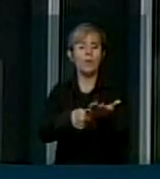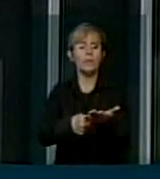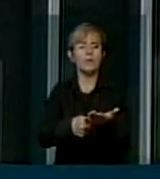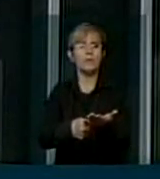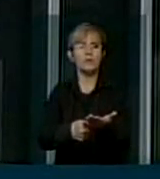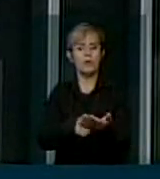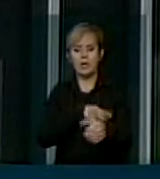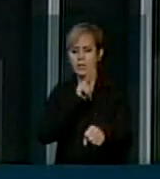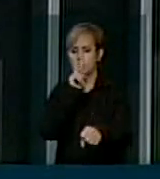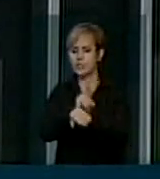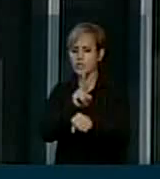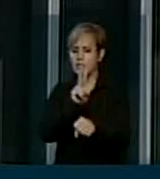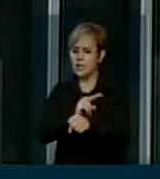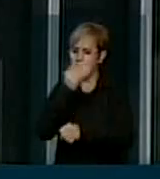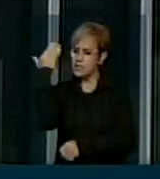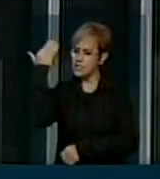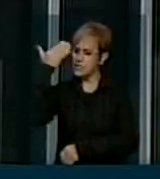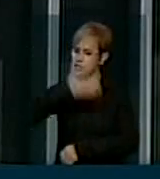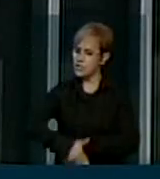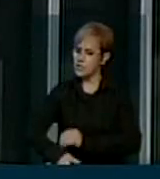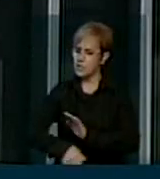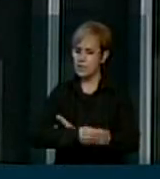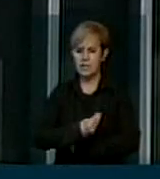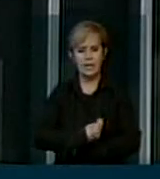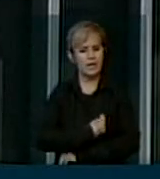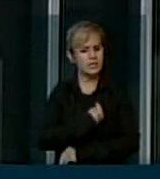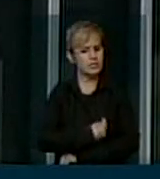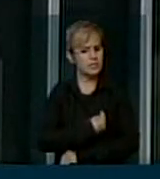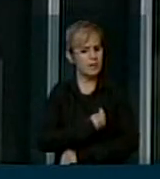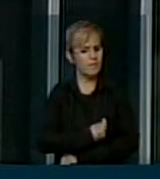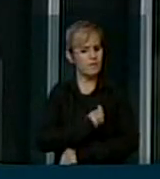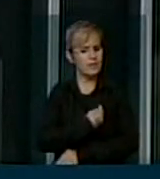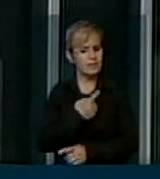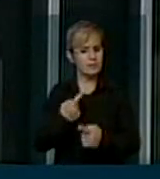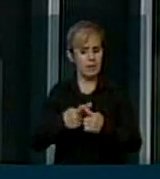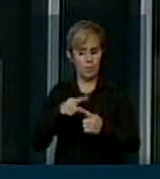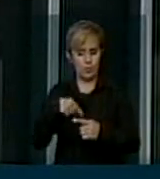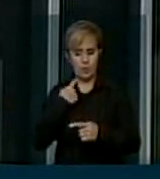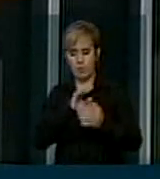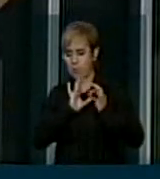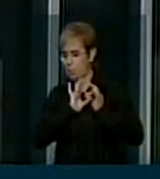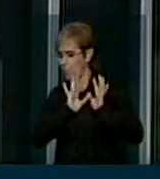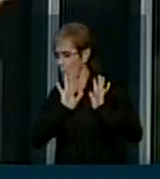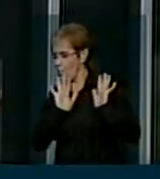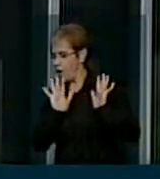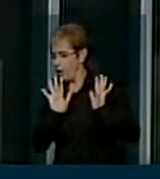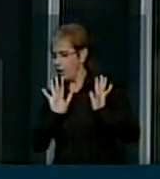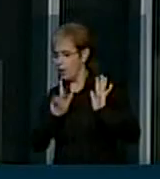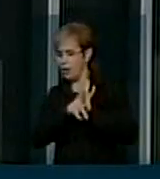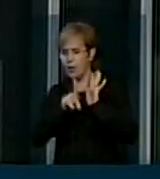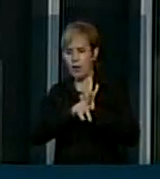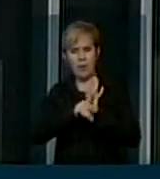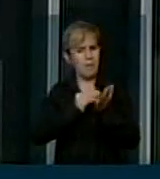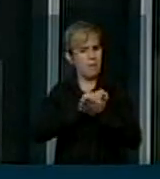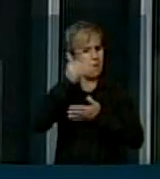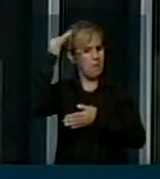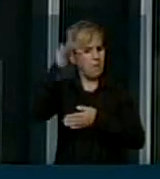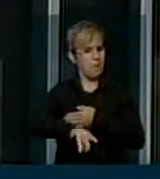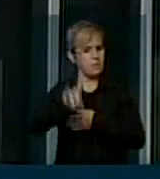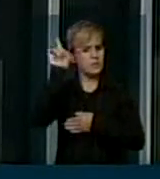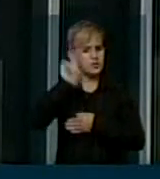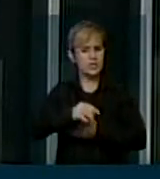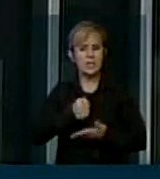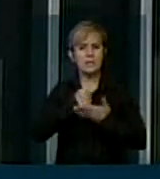de defendermos a dignidade da vida humana, porque quando nós abrimos mão deste princípio fundamental,